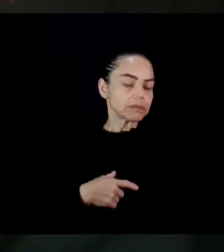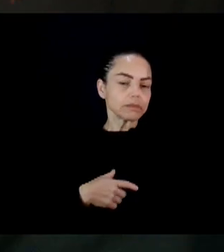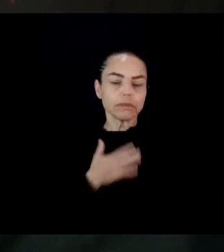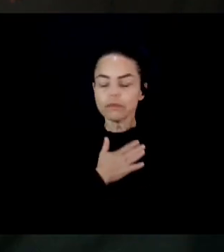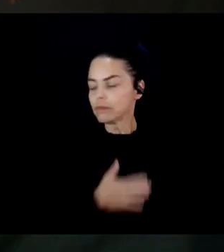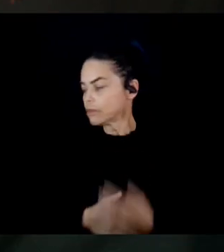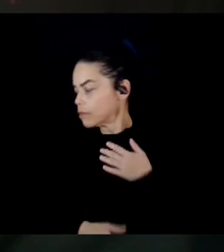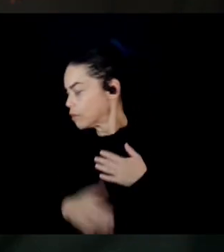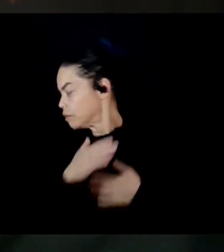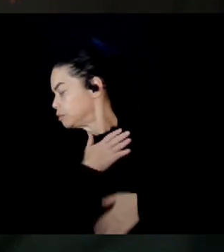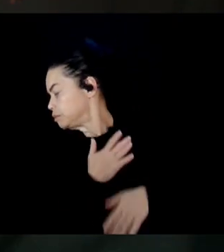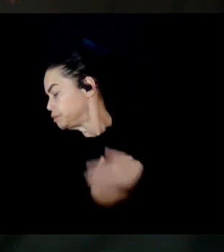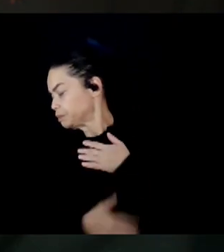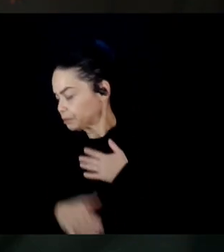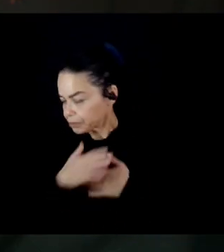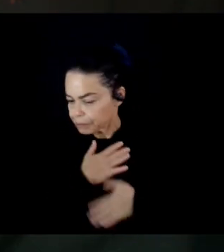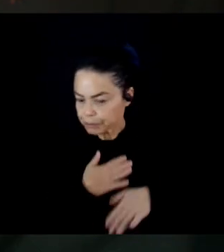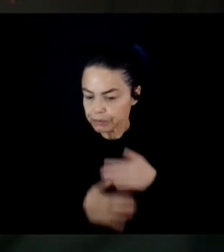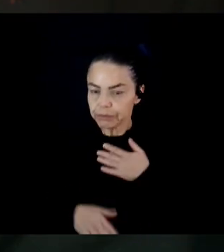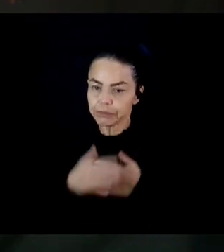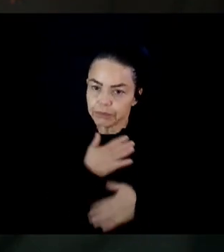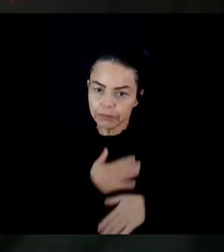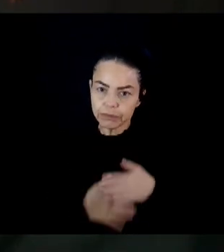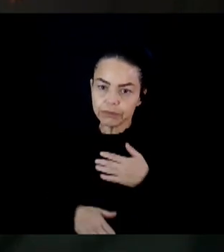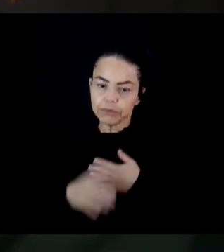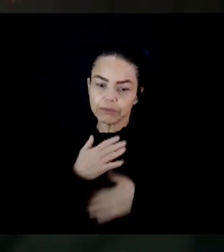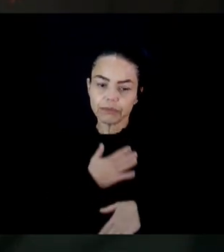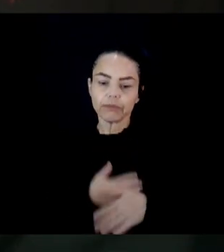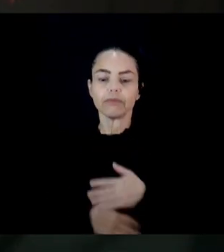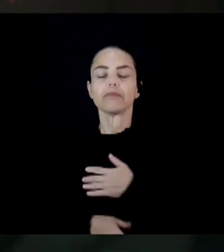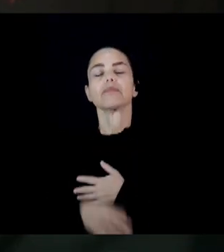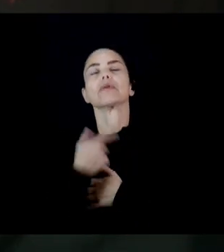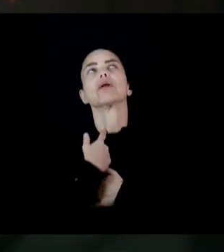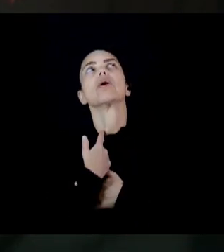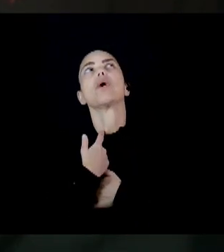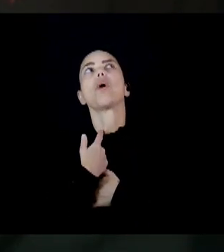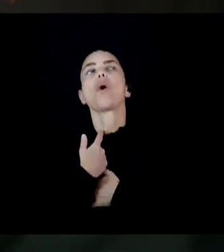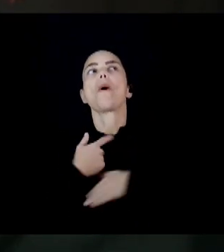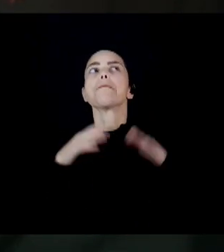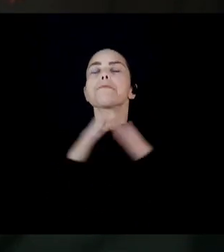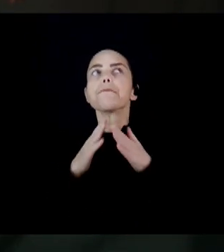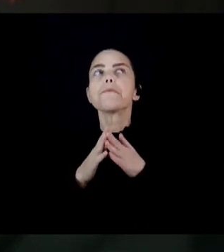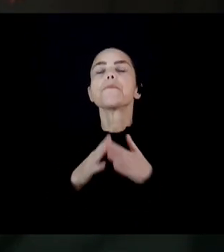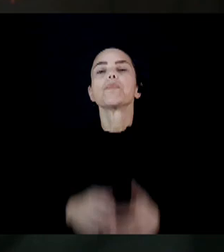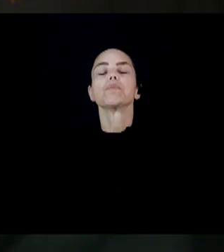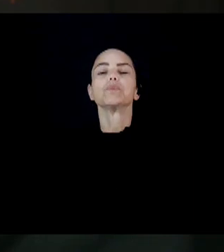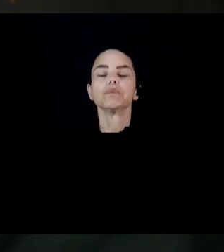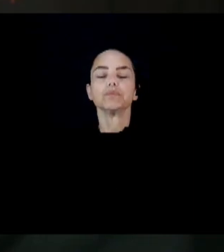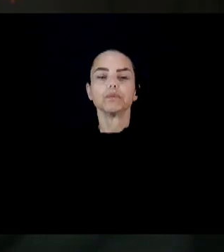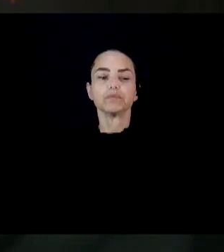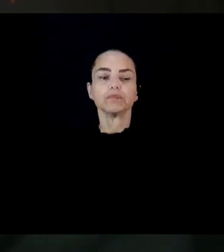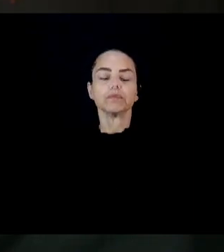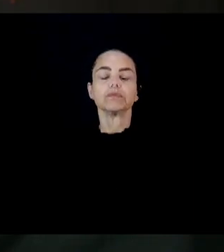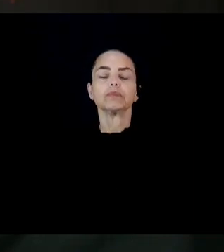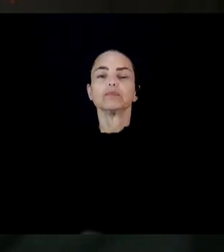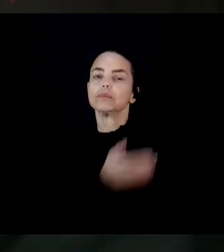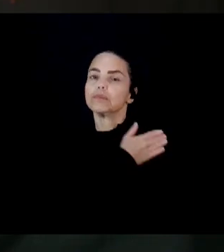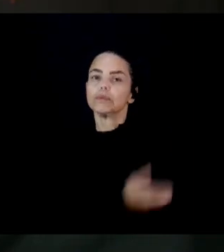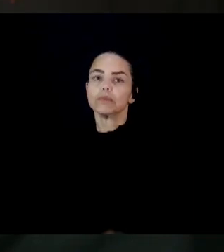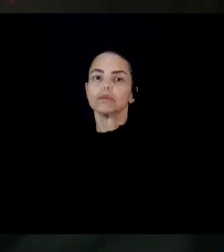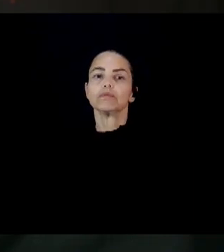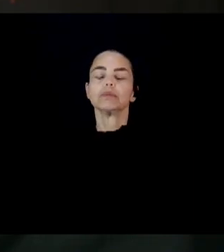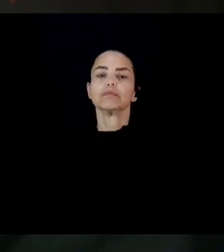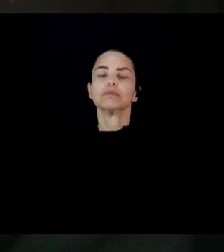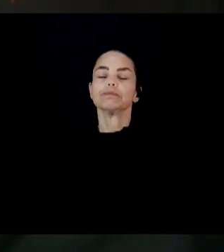depois de amanhã ela também decidiu ficar em casa, e aí o que acontece? A gente se acostuma. O nosso cérebro